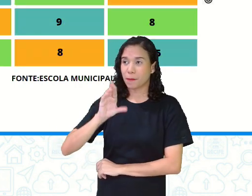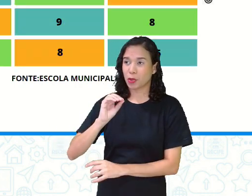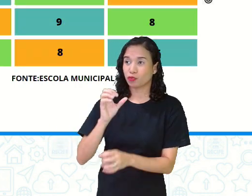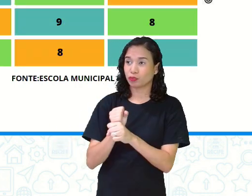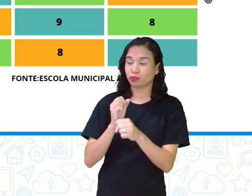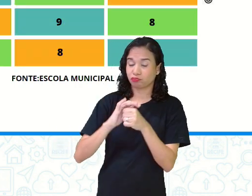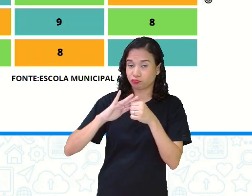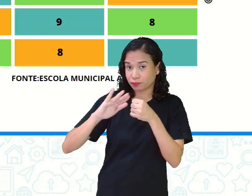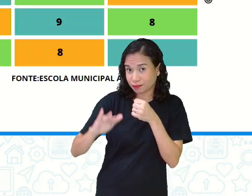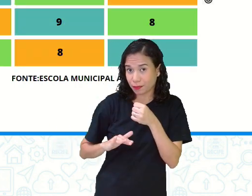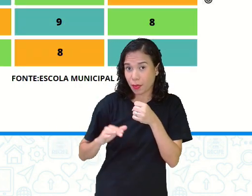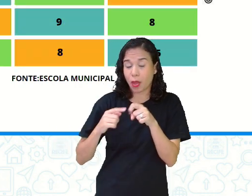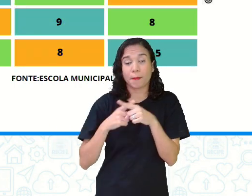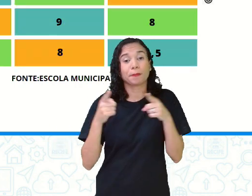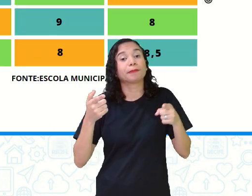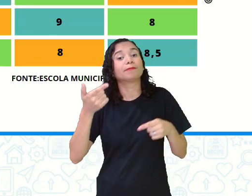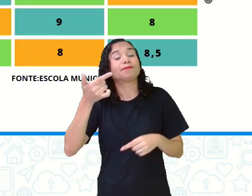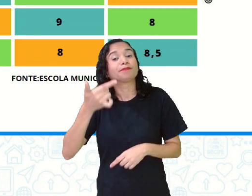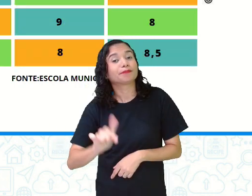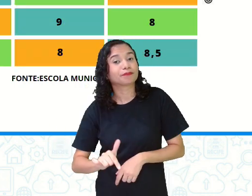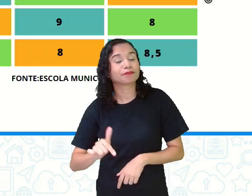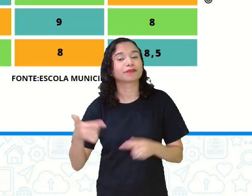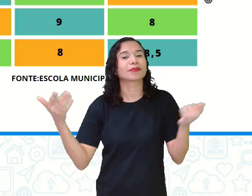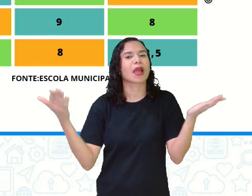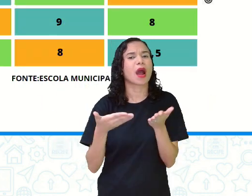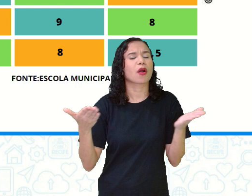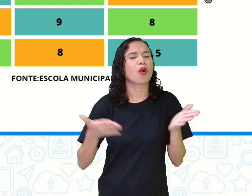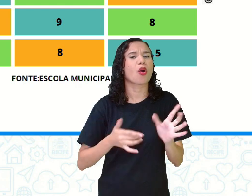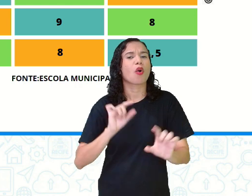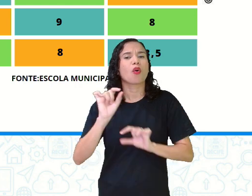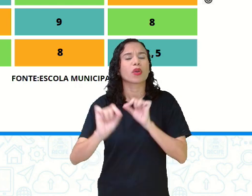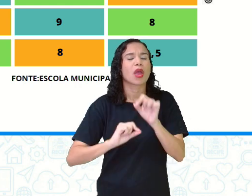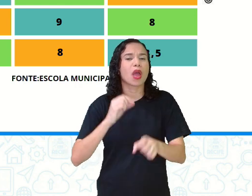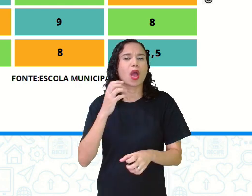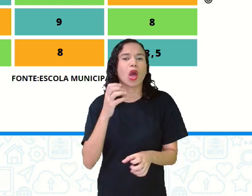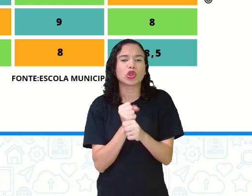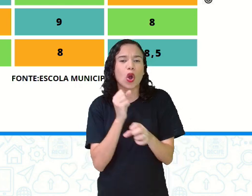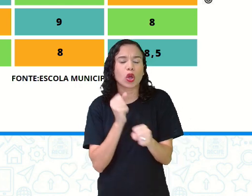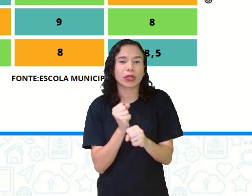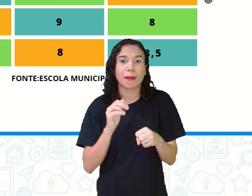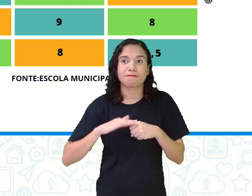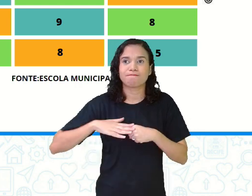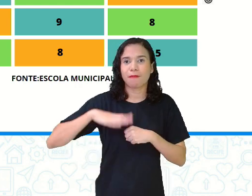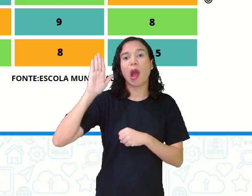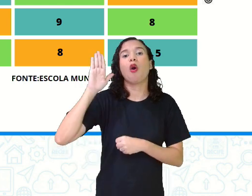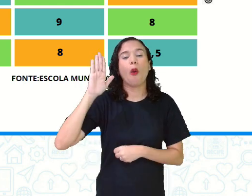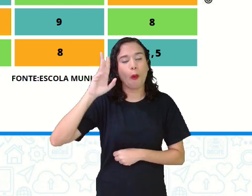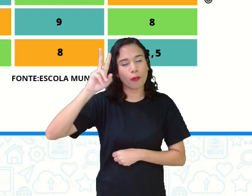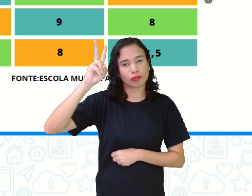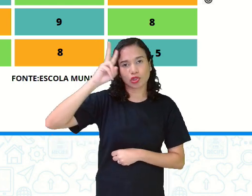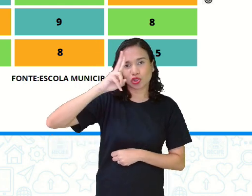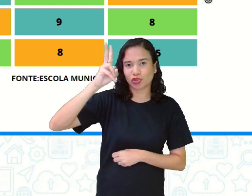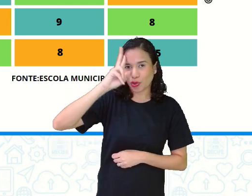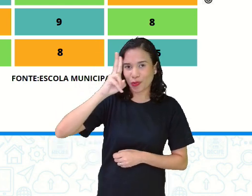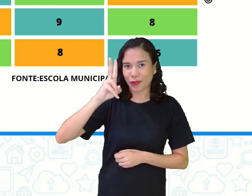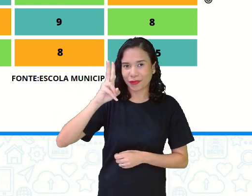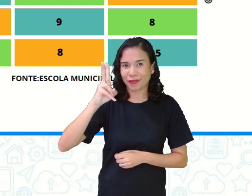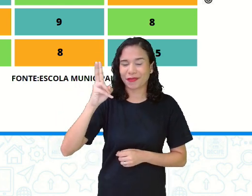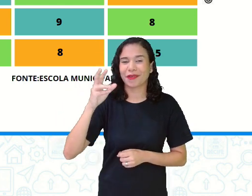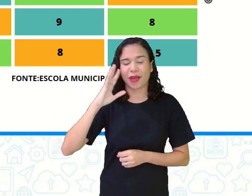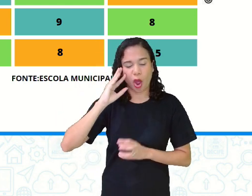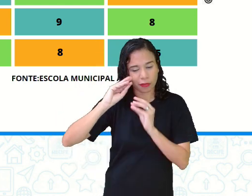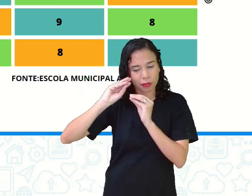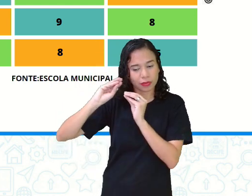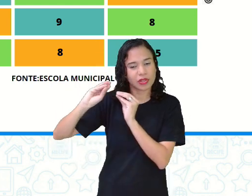de geografia. Mais uma. Agora eu quero saber quem foi que tirou a maior nota em história. Agora sim, eu vou